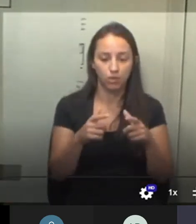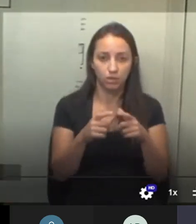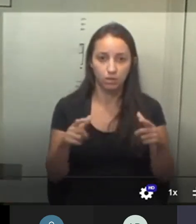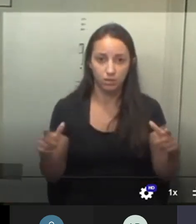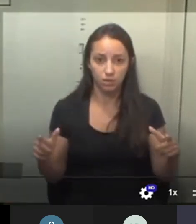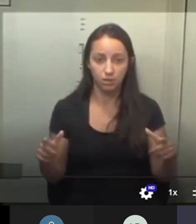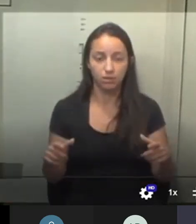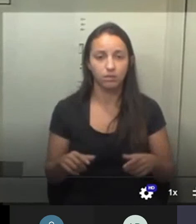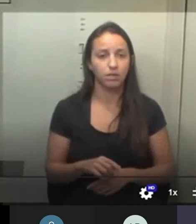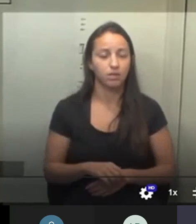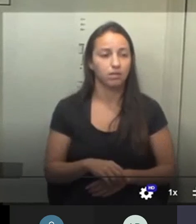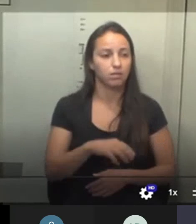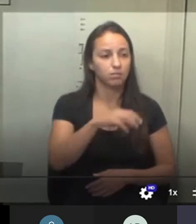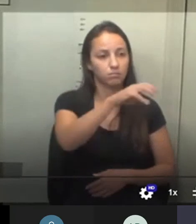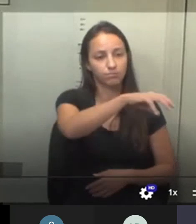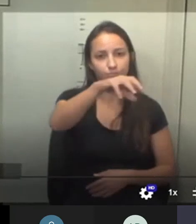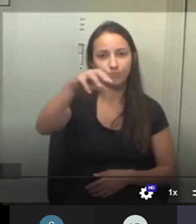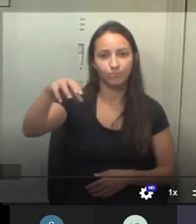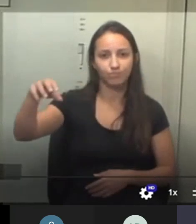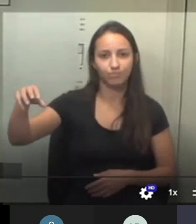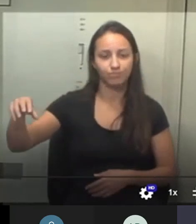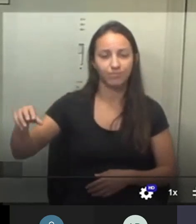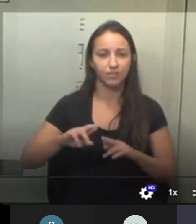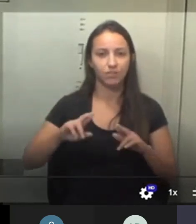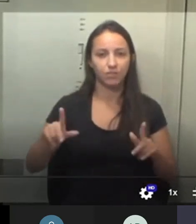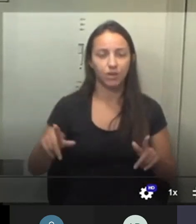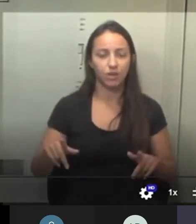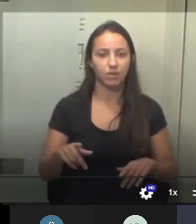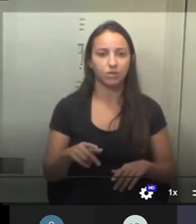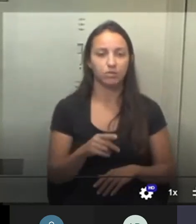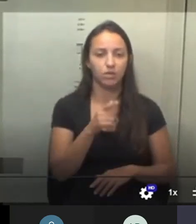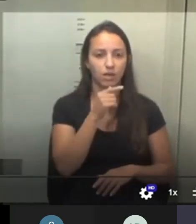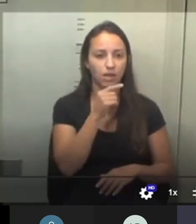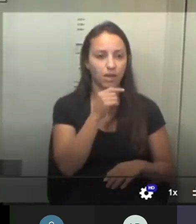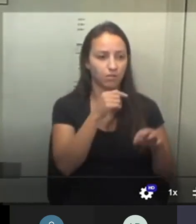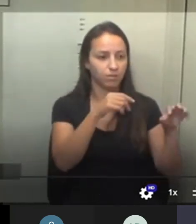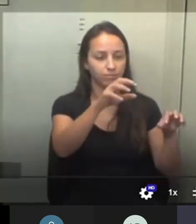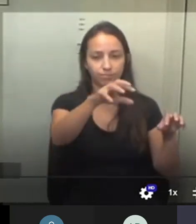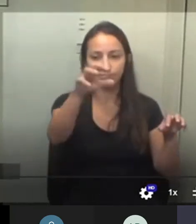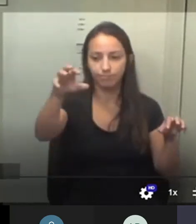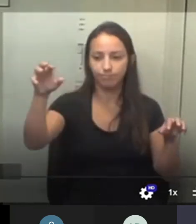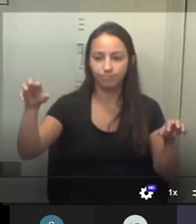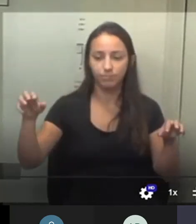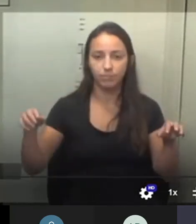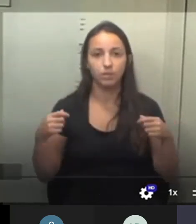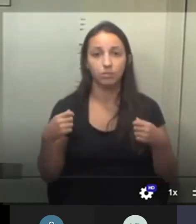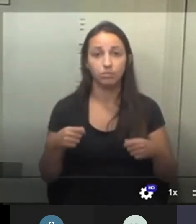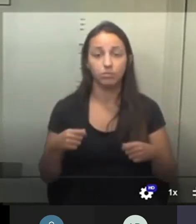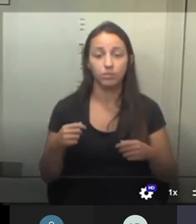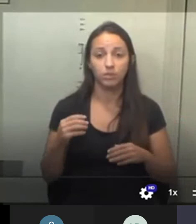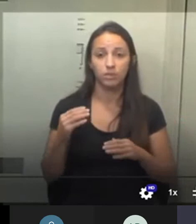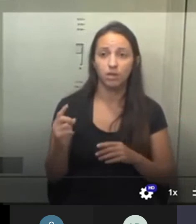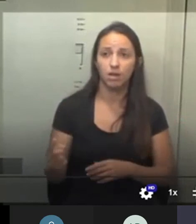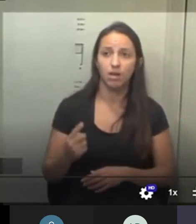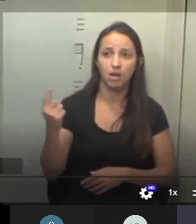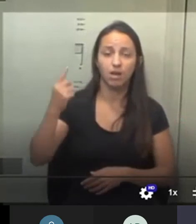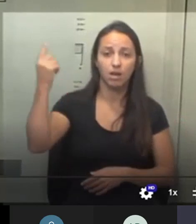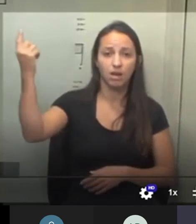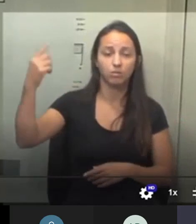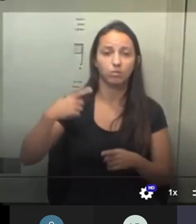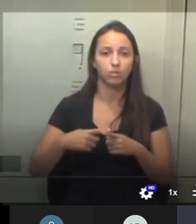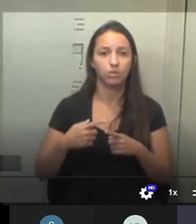precisam de pontos de água distribuídos por todo o terreno. Então, quanto mais alto, mais pressão vai ter